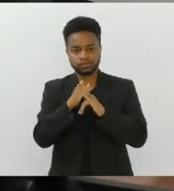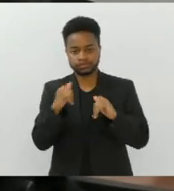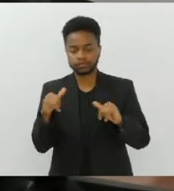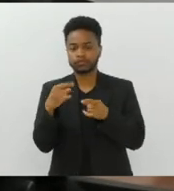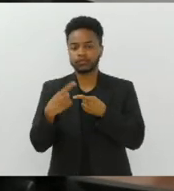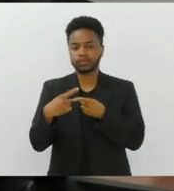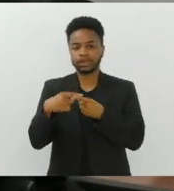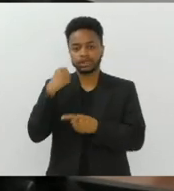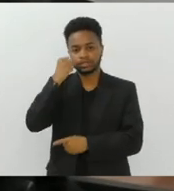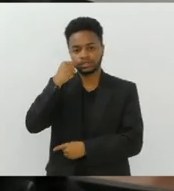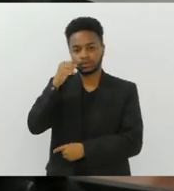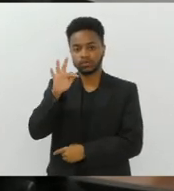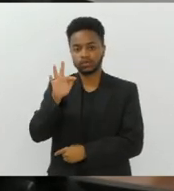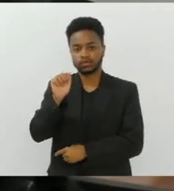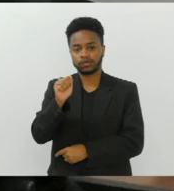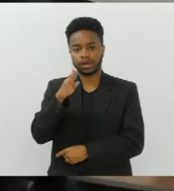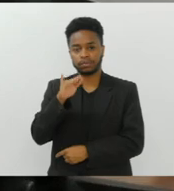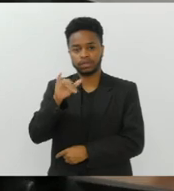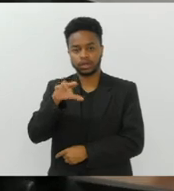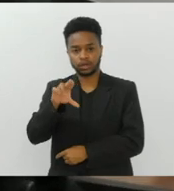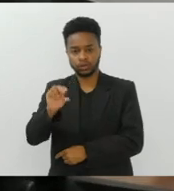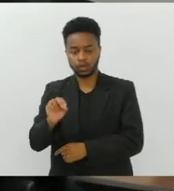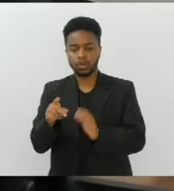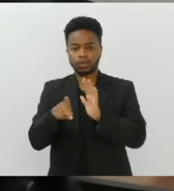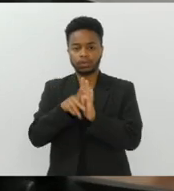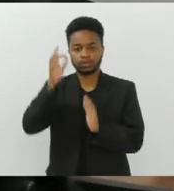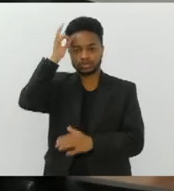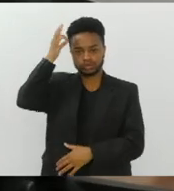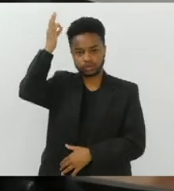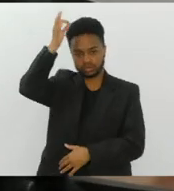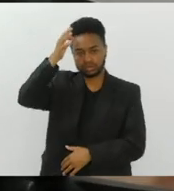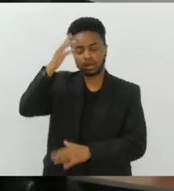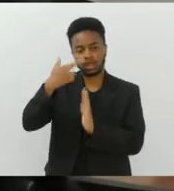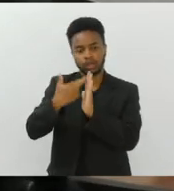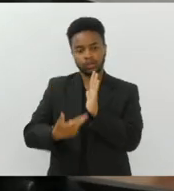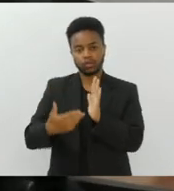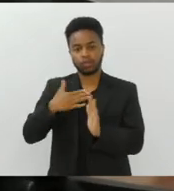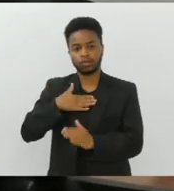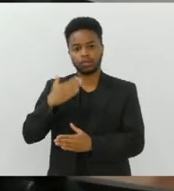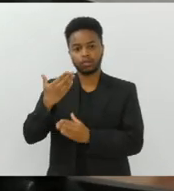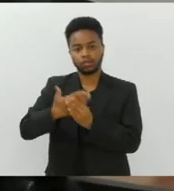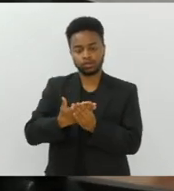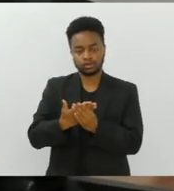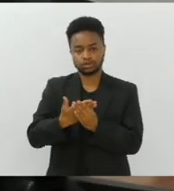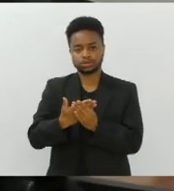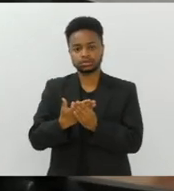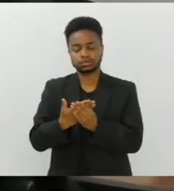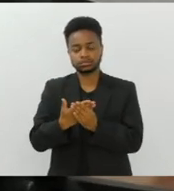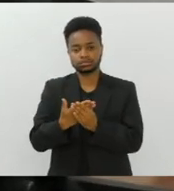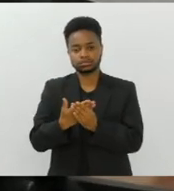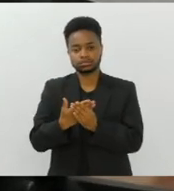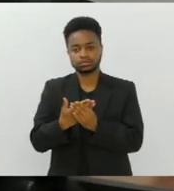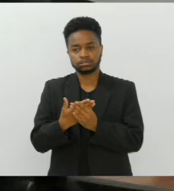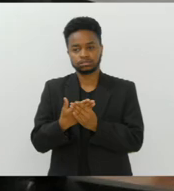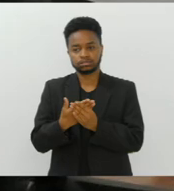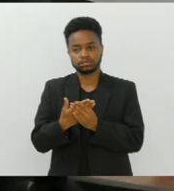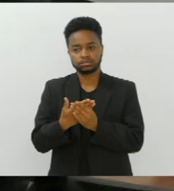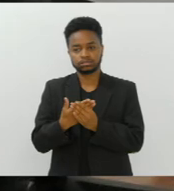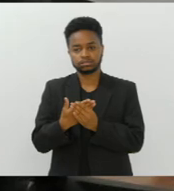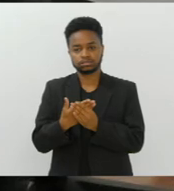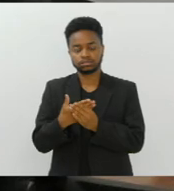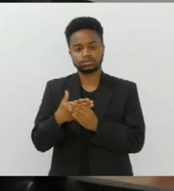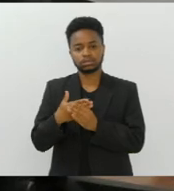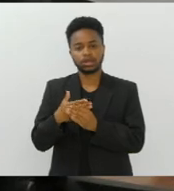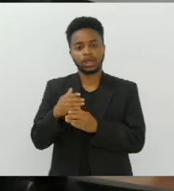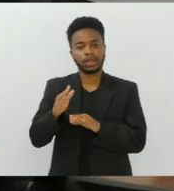o senador Fabiano Contarato, Espírito Santo, foi o relator do meu processo de admissão ao